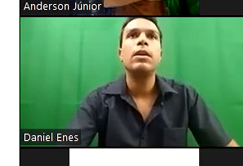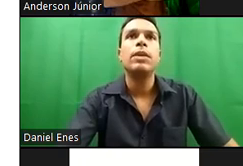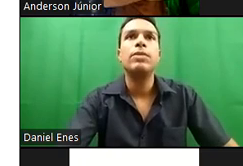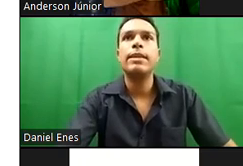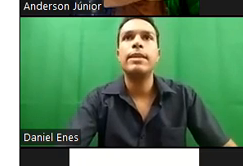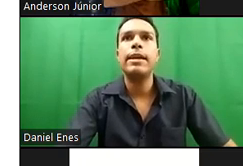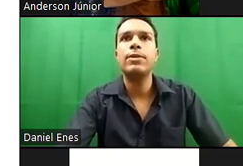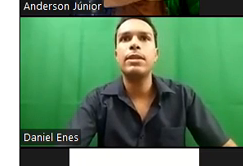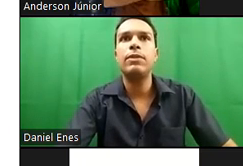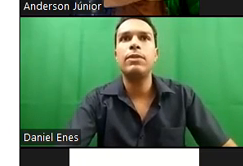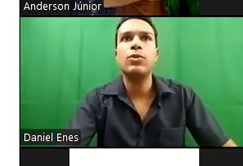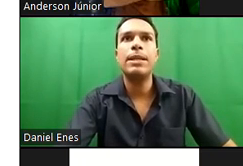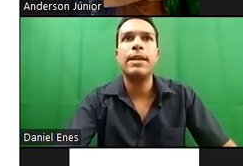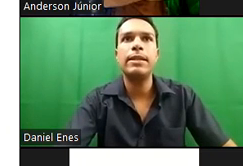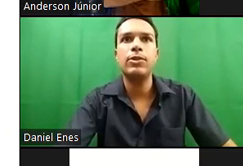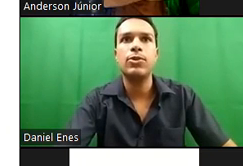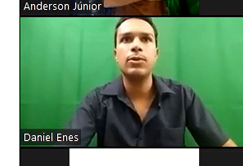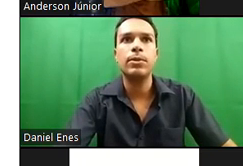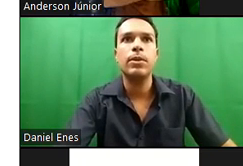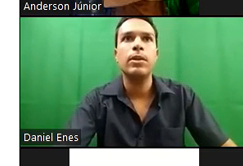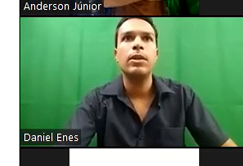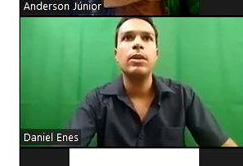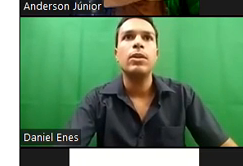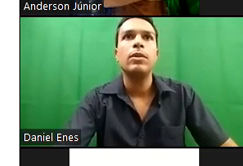para vocês até conseguirem visualizar isso.